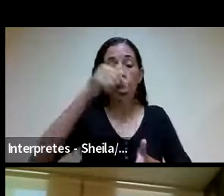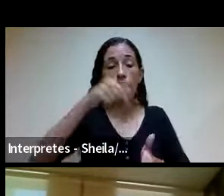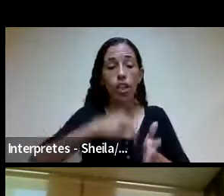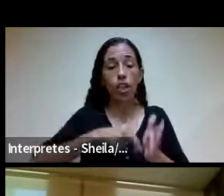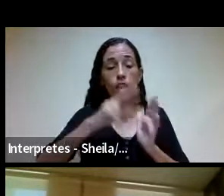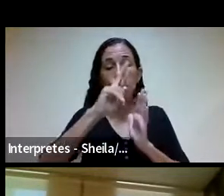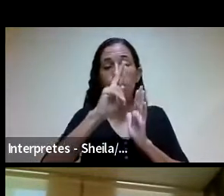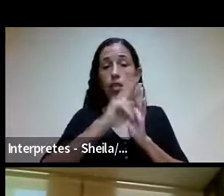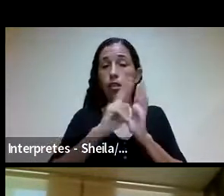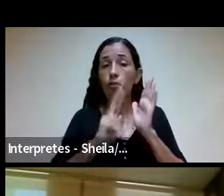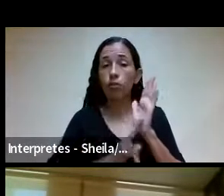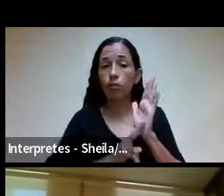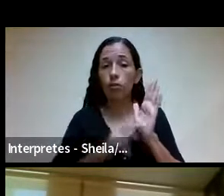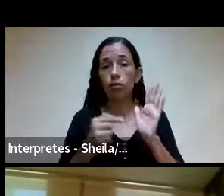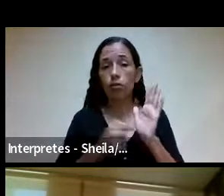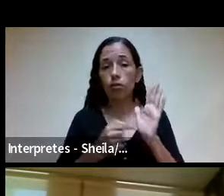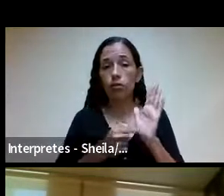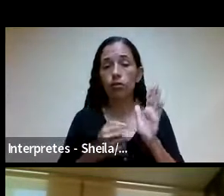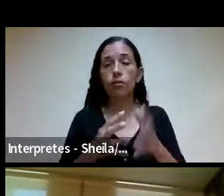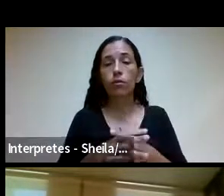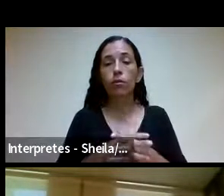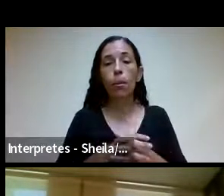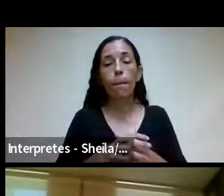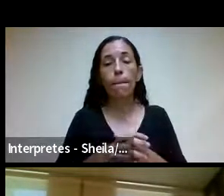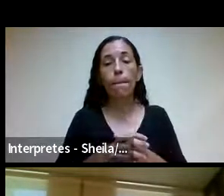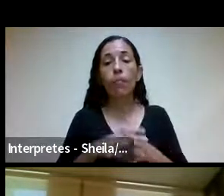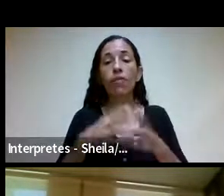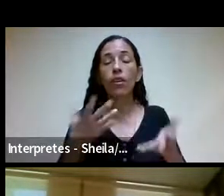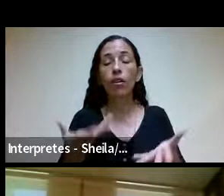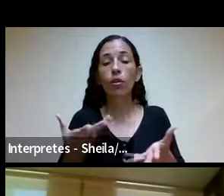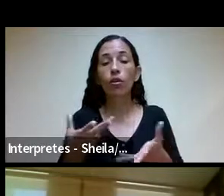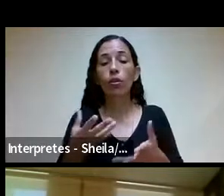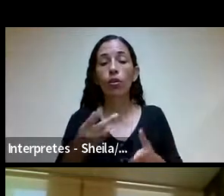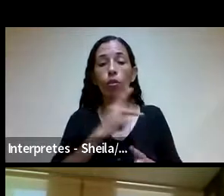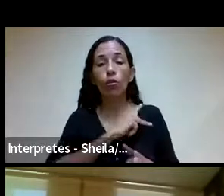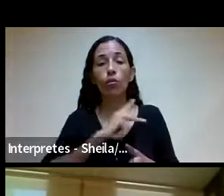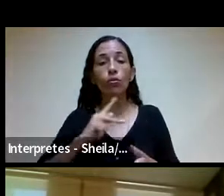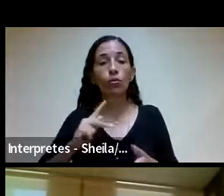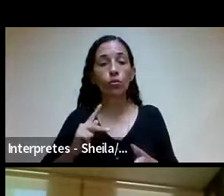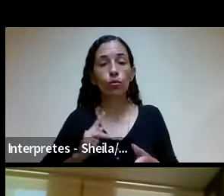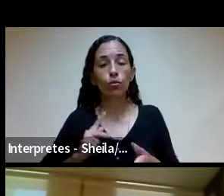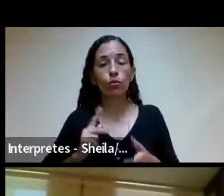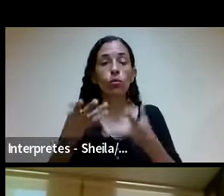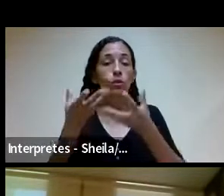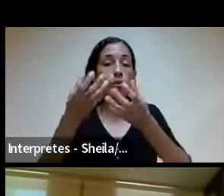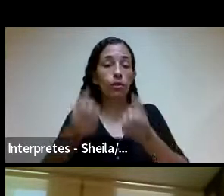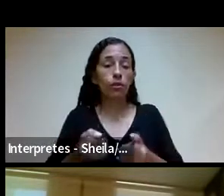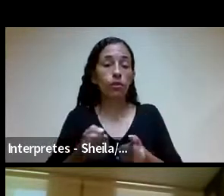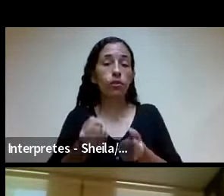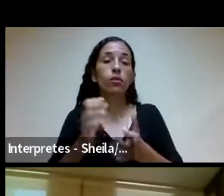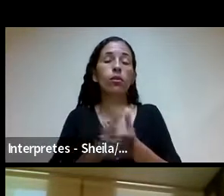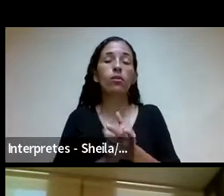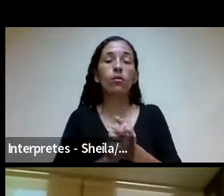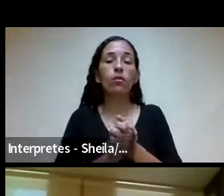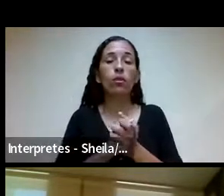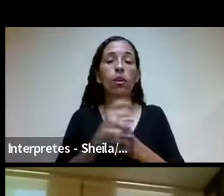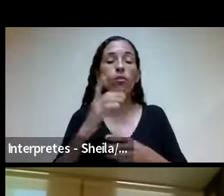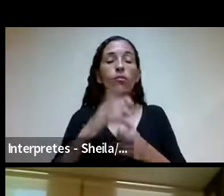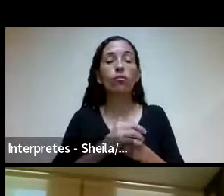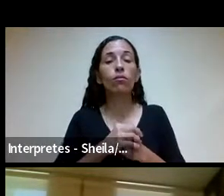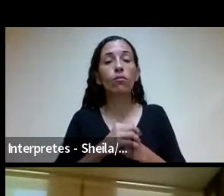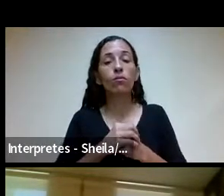e, por autorização de Vossa Excelência, passo a palavra ao ilustre advogado do recorrente pelo